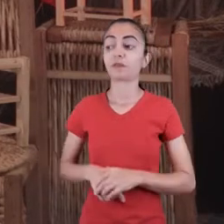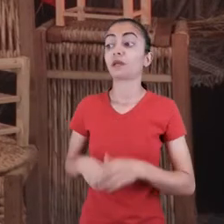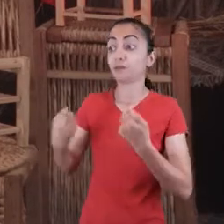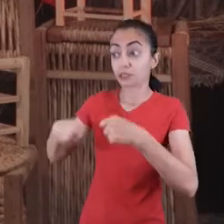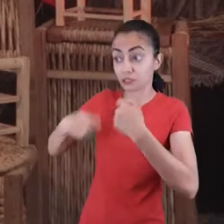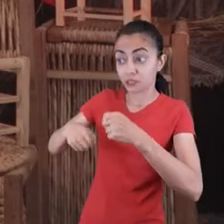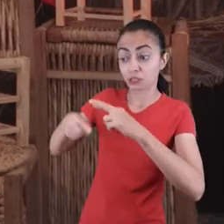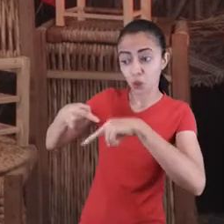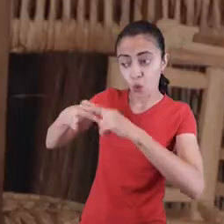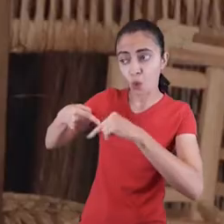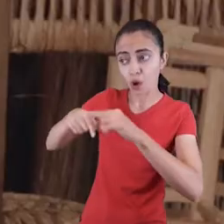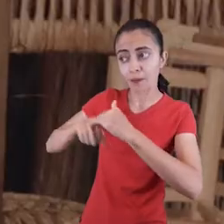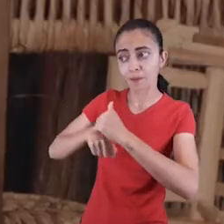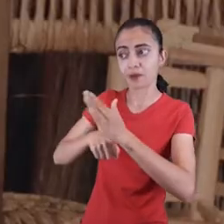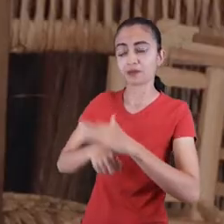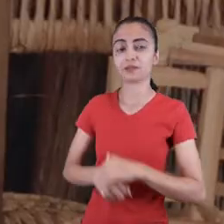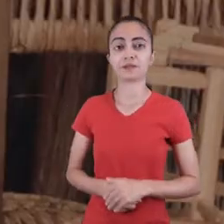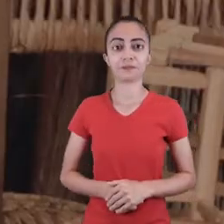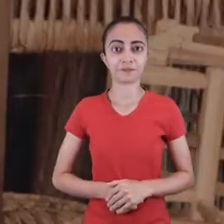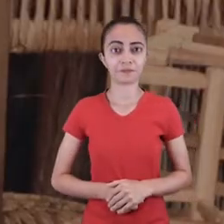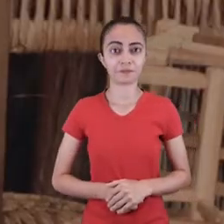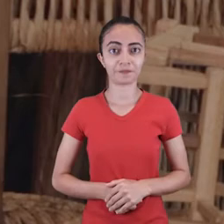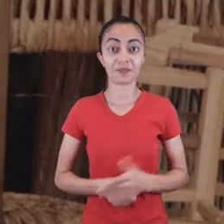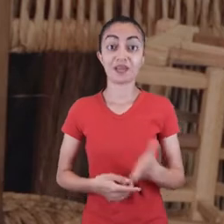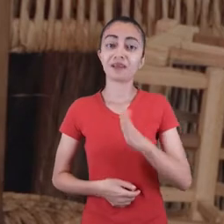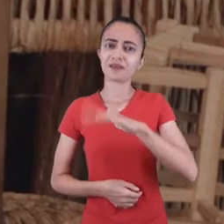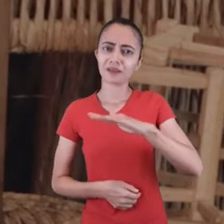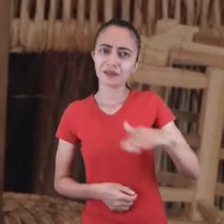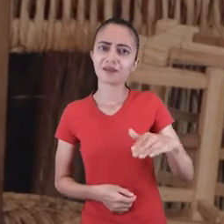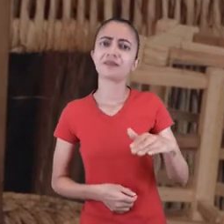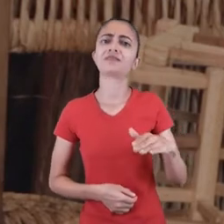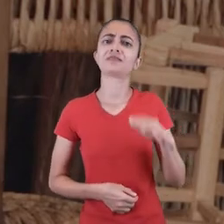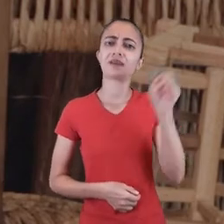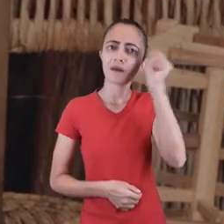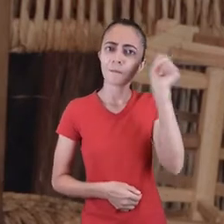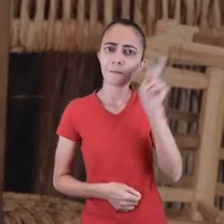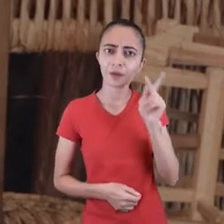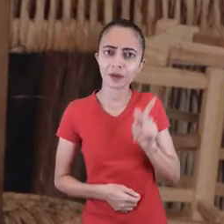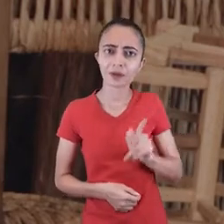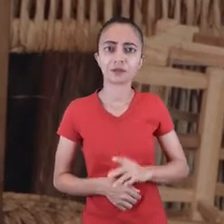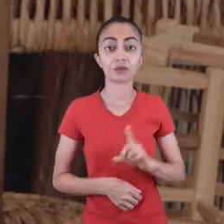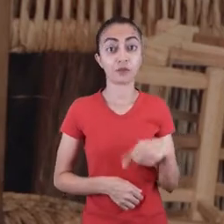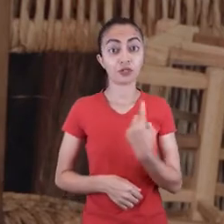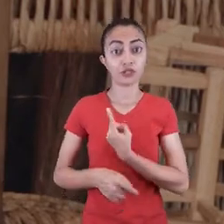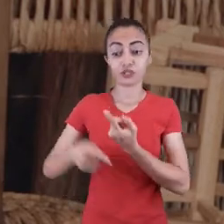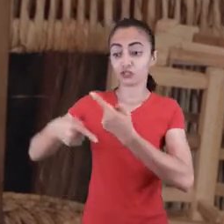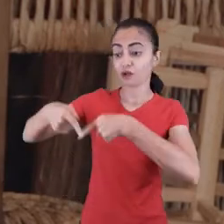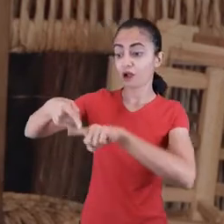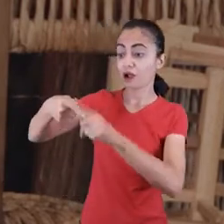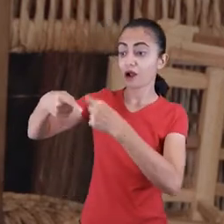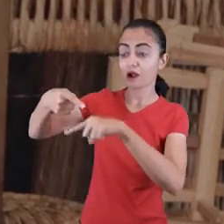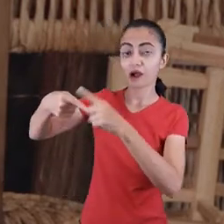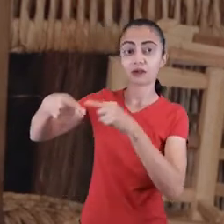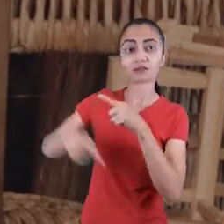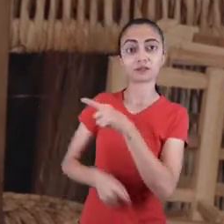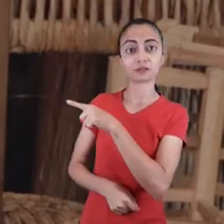enrolava ela, você tem que enrolar mais. E a gente foi, e criança, ela é muito esperta, aí a gente começou a torcer